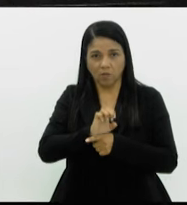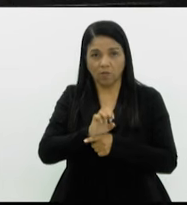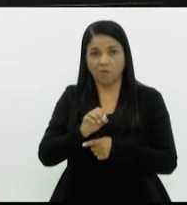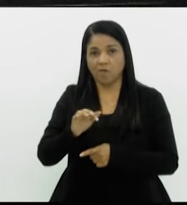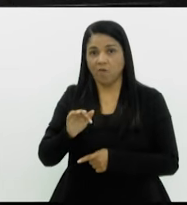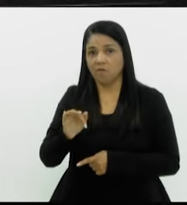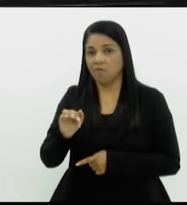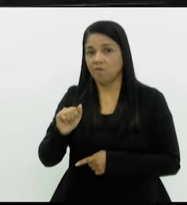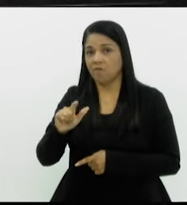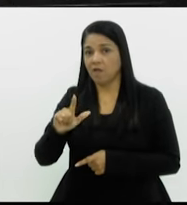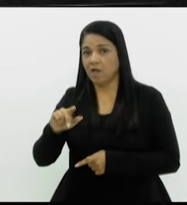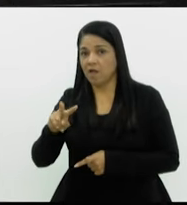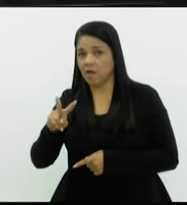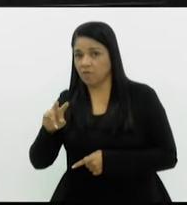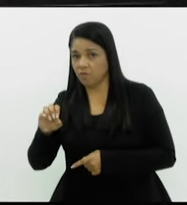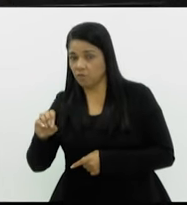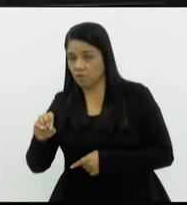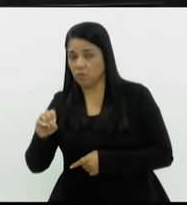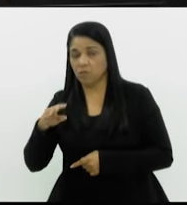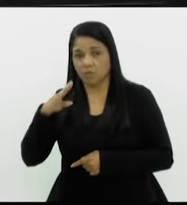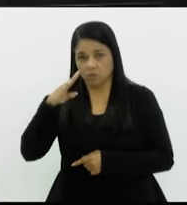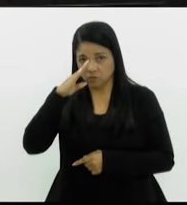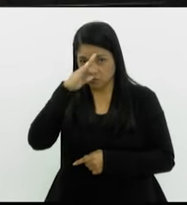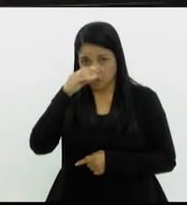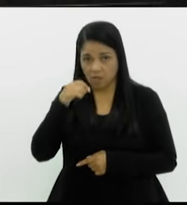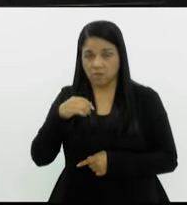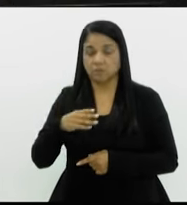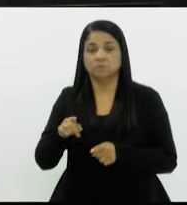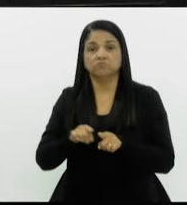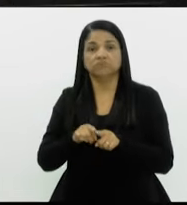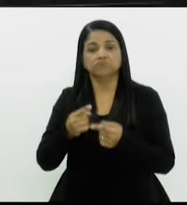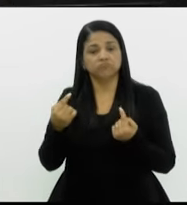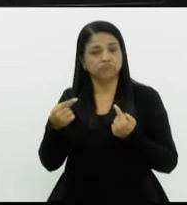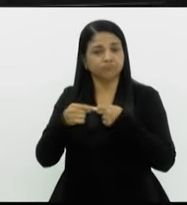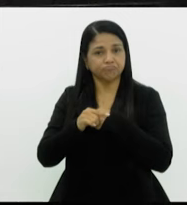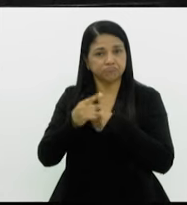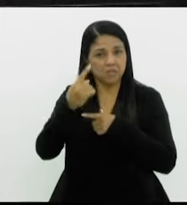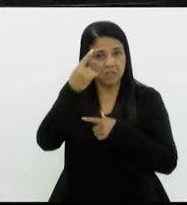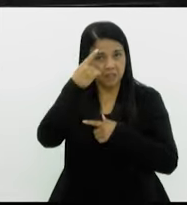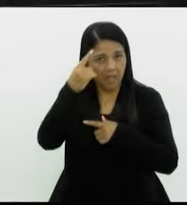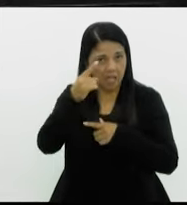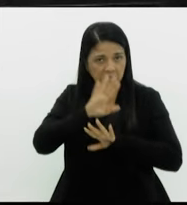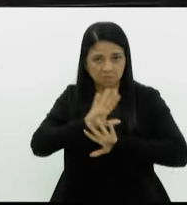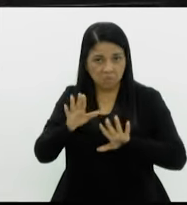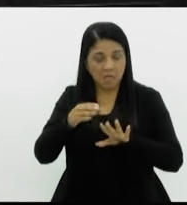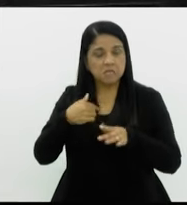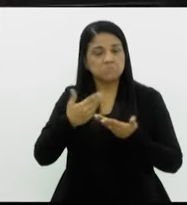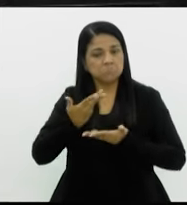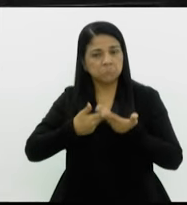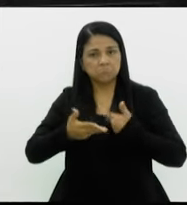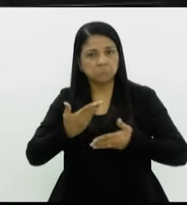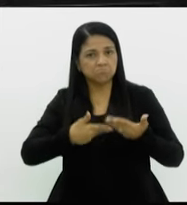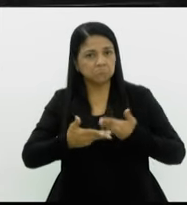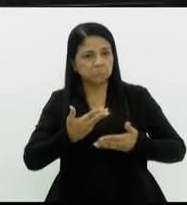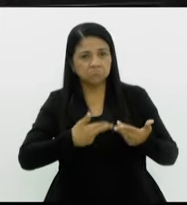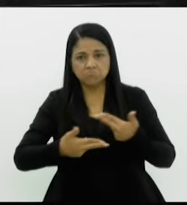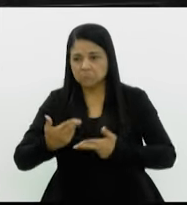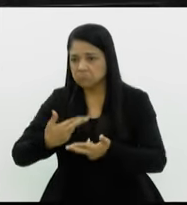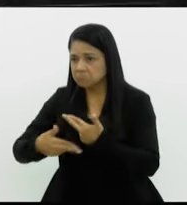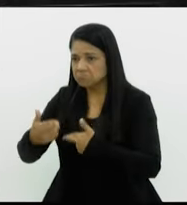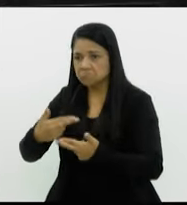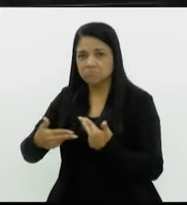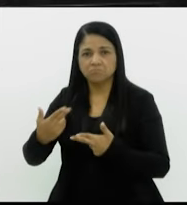Flávio Bolsonaro. Sempre divergimos nas ideias, mas tivemos aqui um